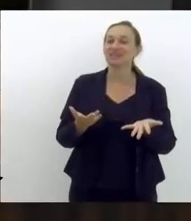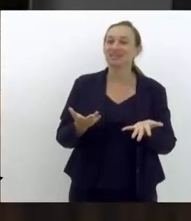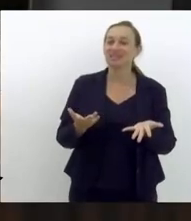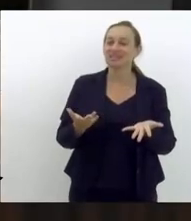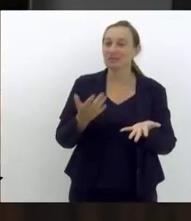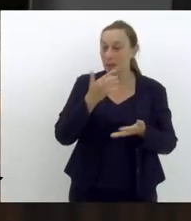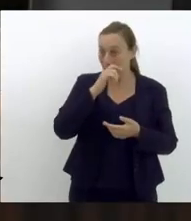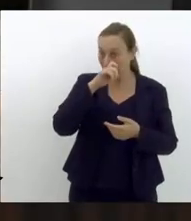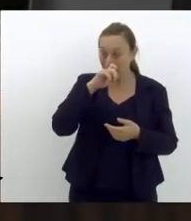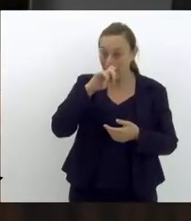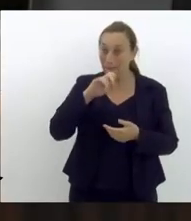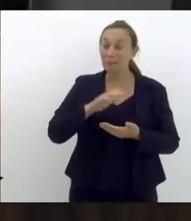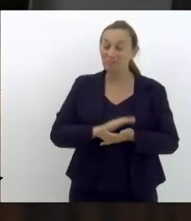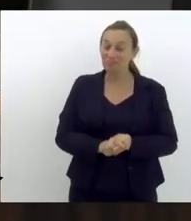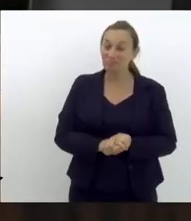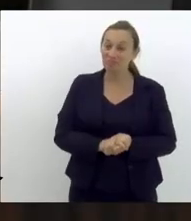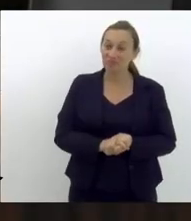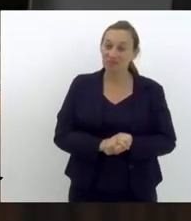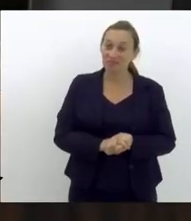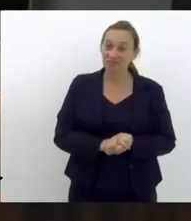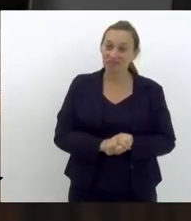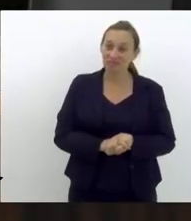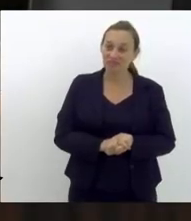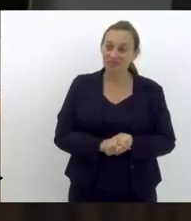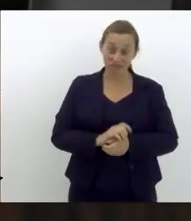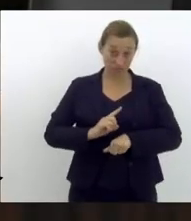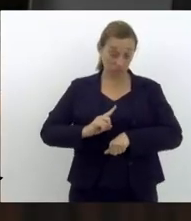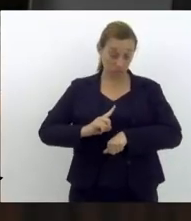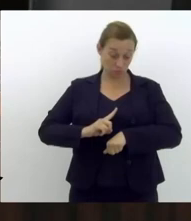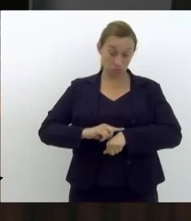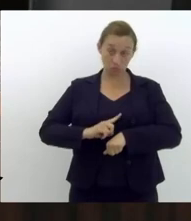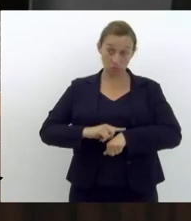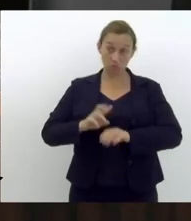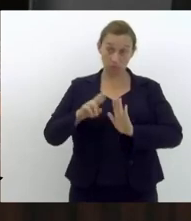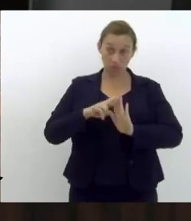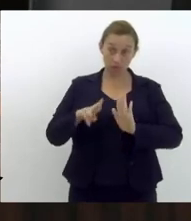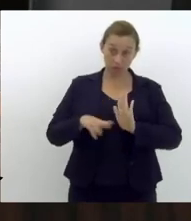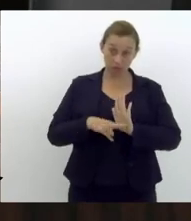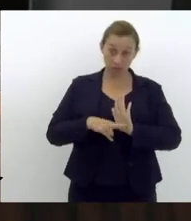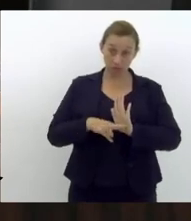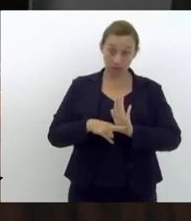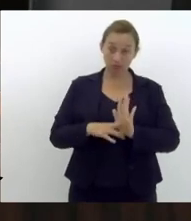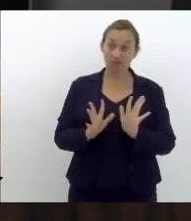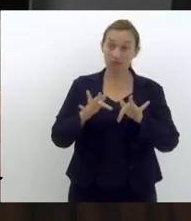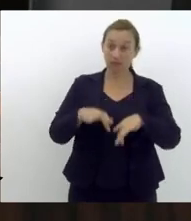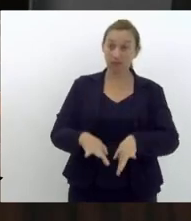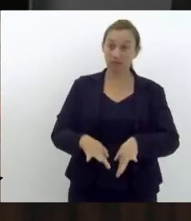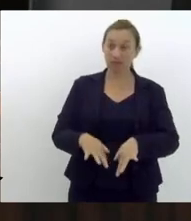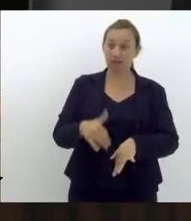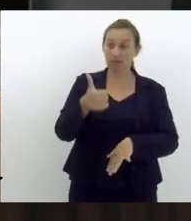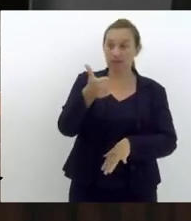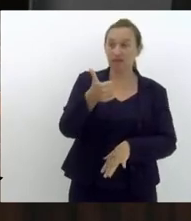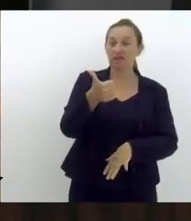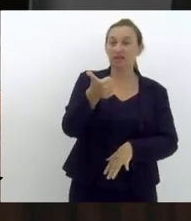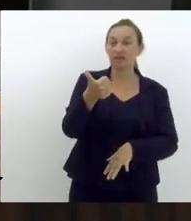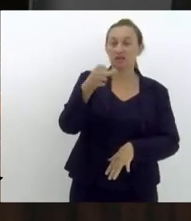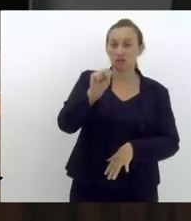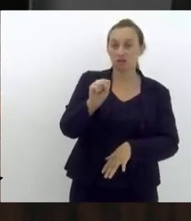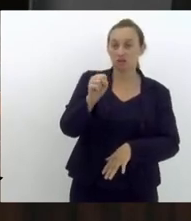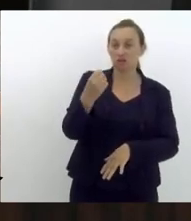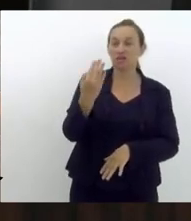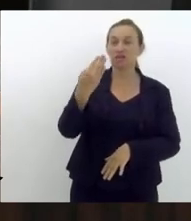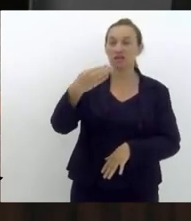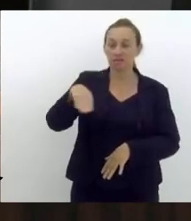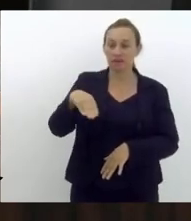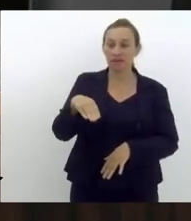conclua por favor que o regimento da casa nos obriga a encerrar a sessão às 6:30 e tem